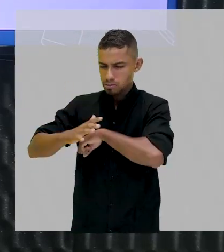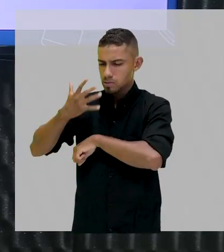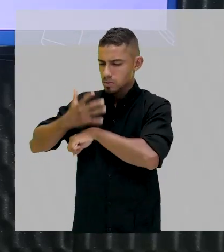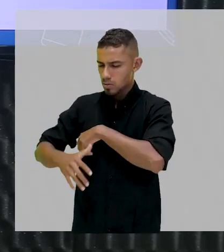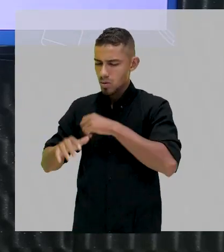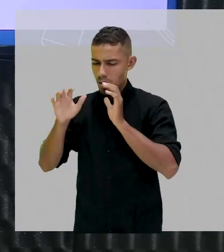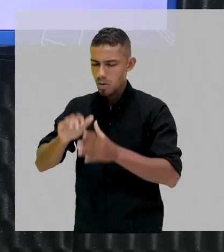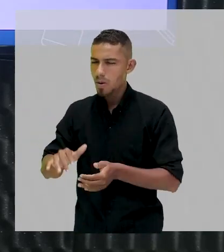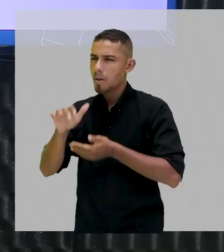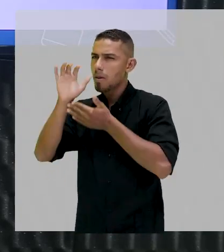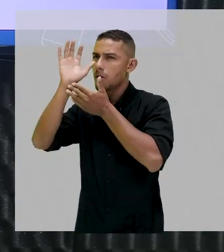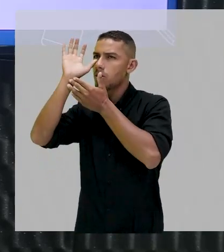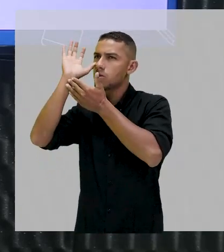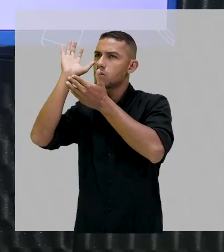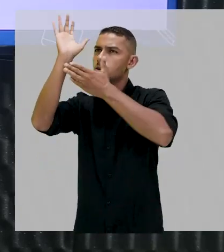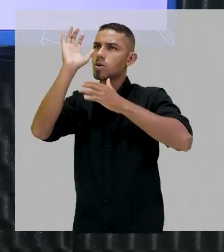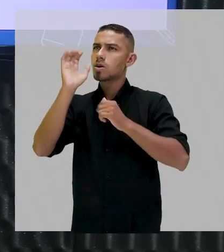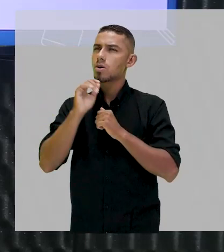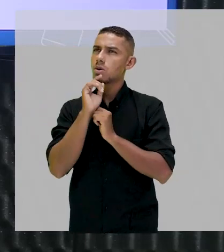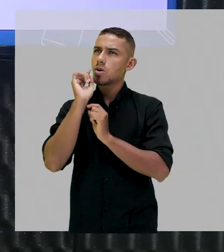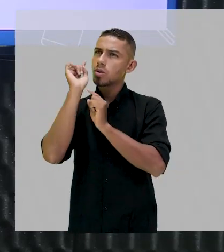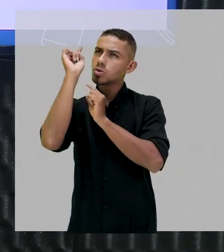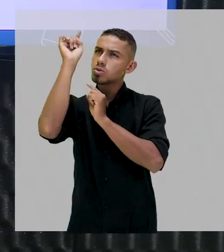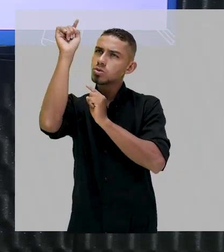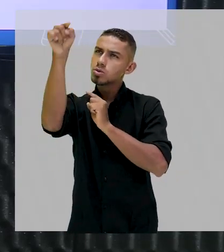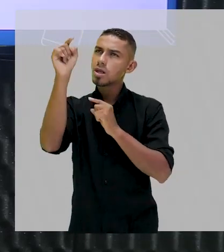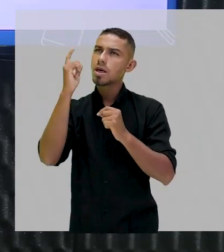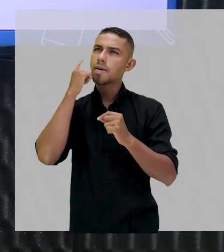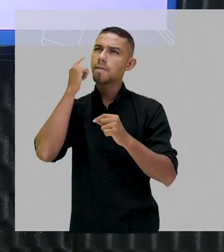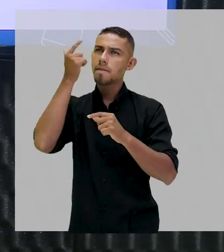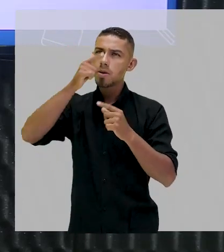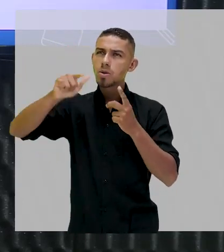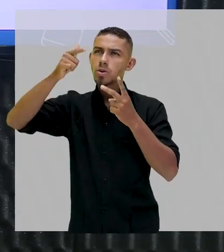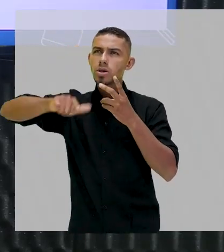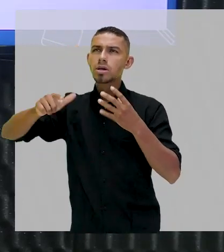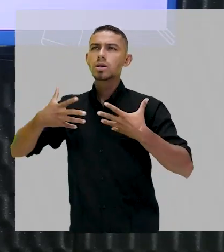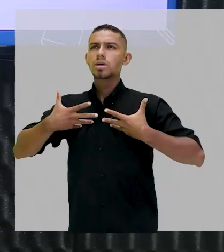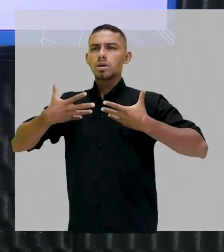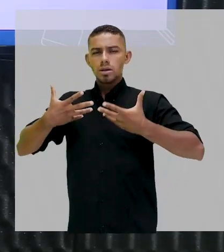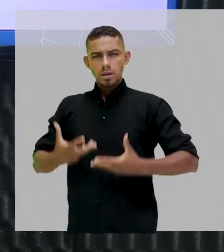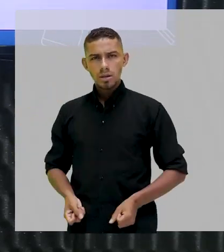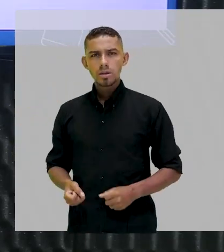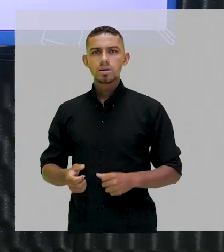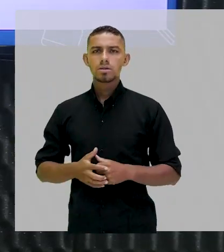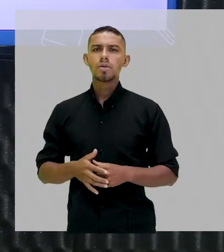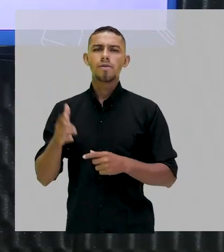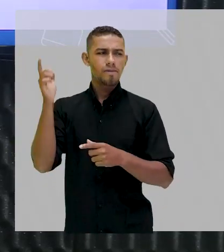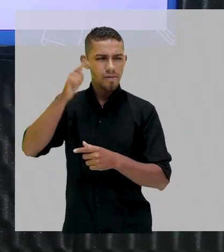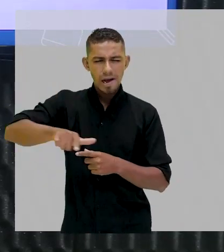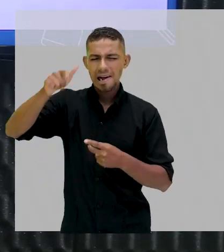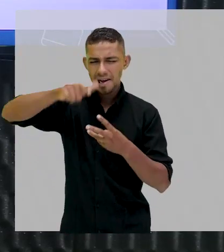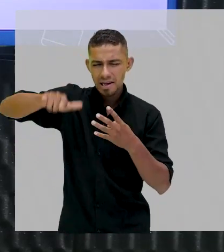forma repetida. Por que ele treina aquilo de forma repetida? De forma cansativa até, repete várias vezes.